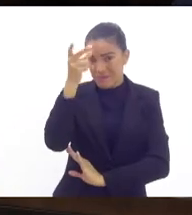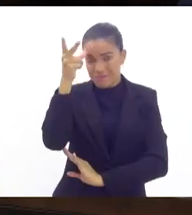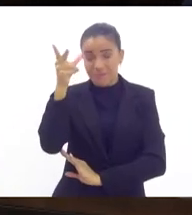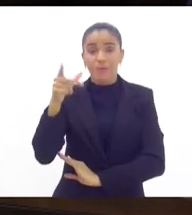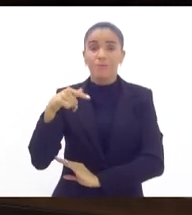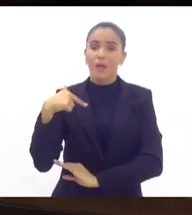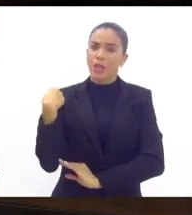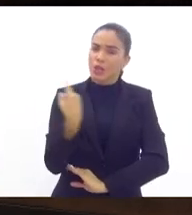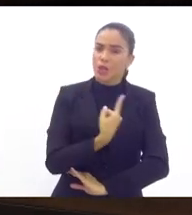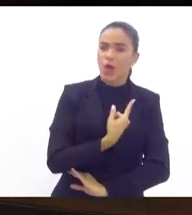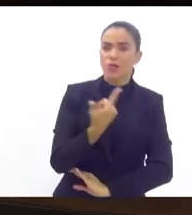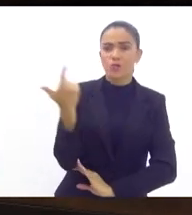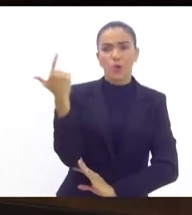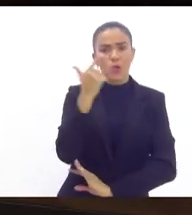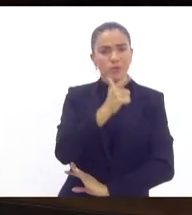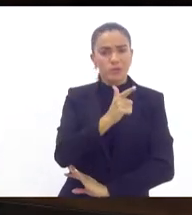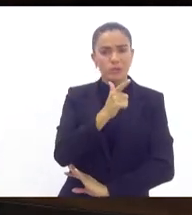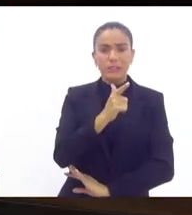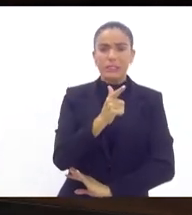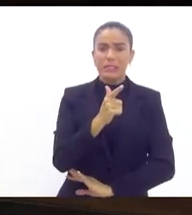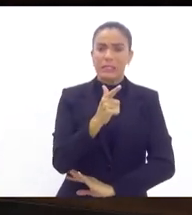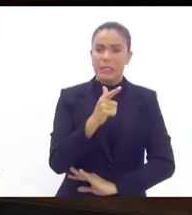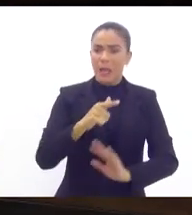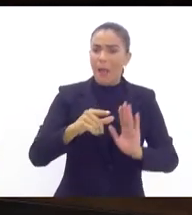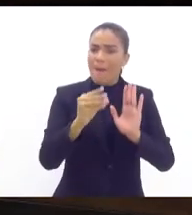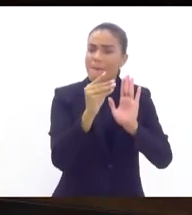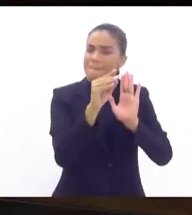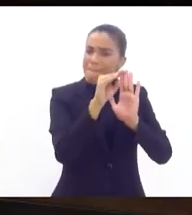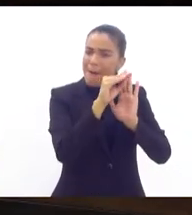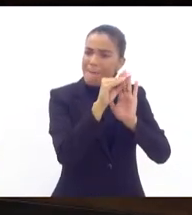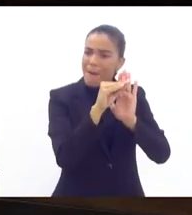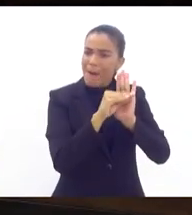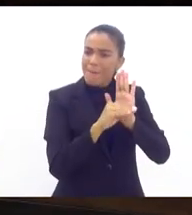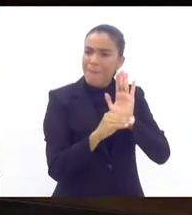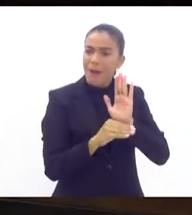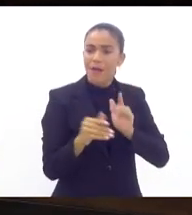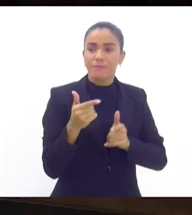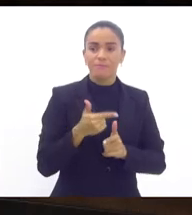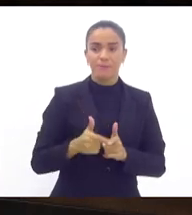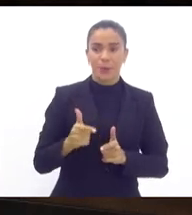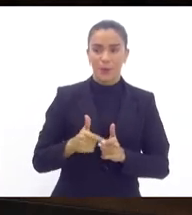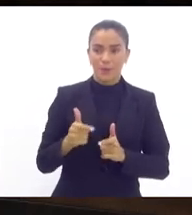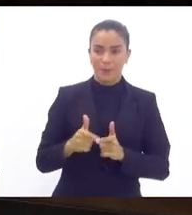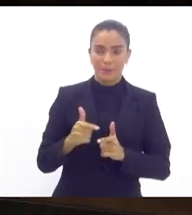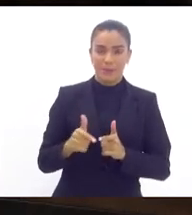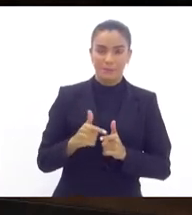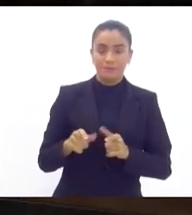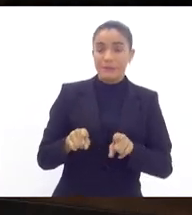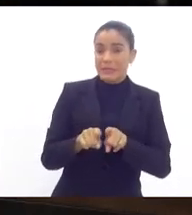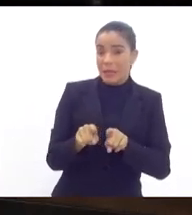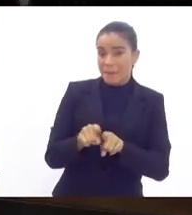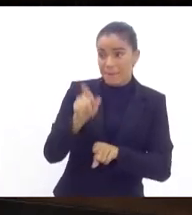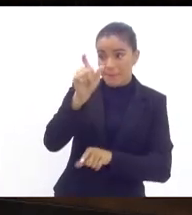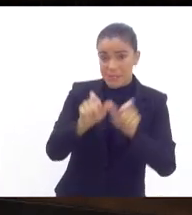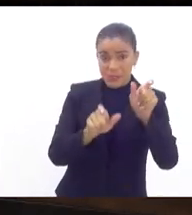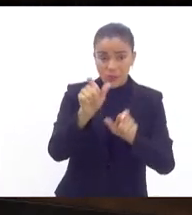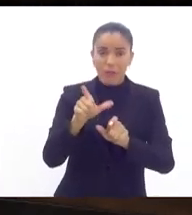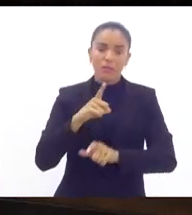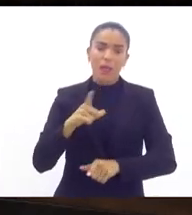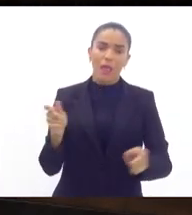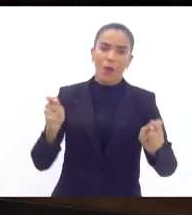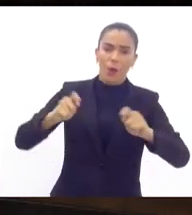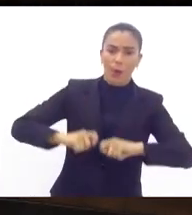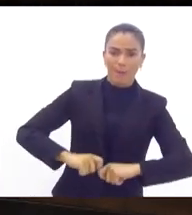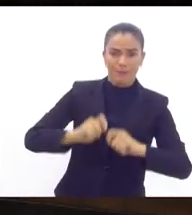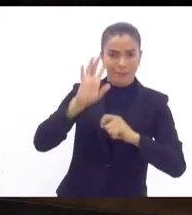possamos endereçar todos esses problemas aqueles que tem a competência para resolvê-los porque afinal